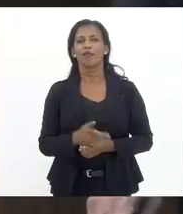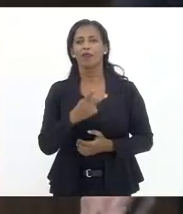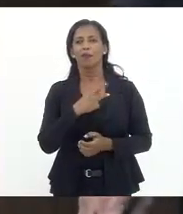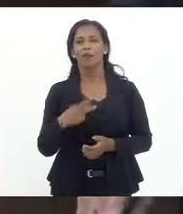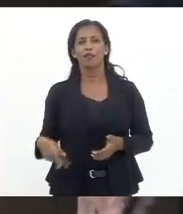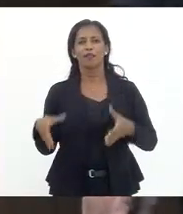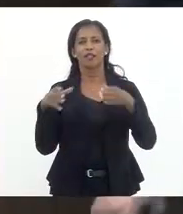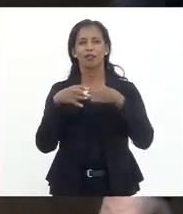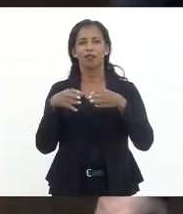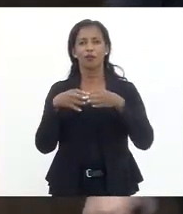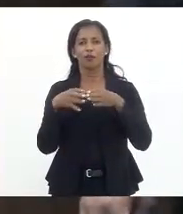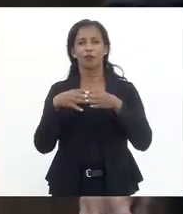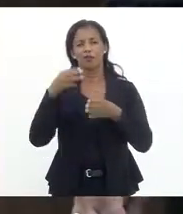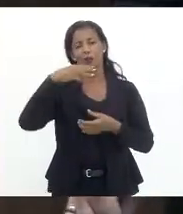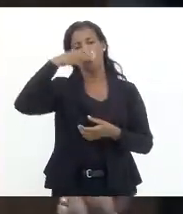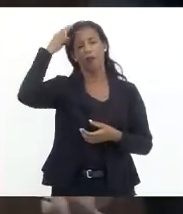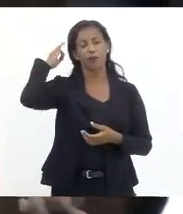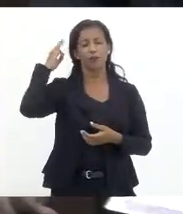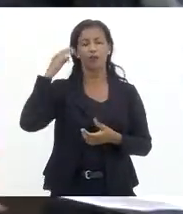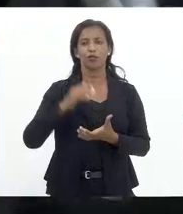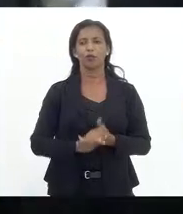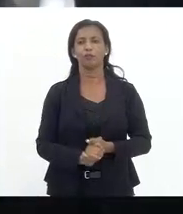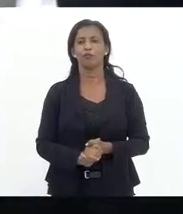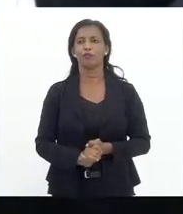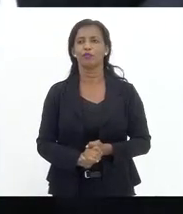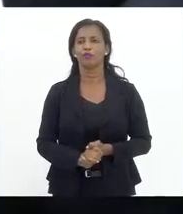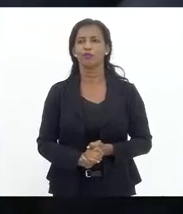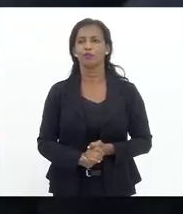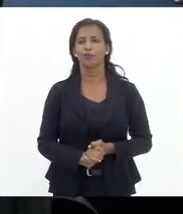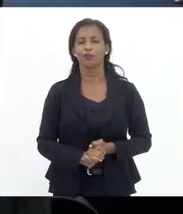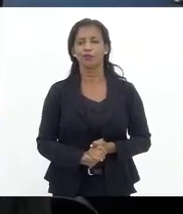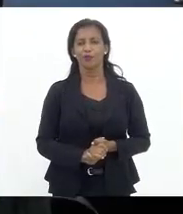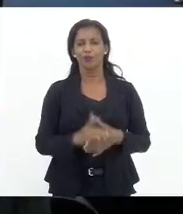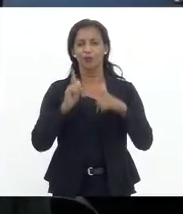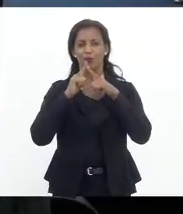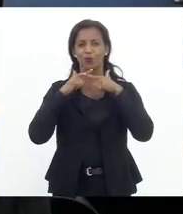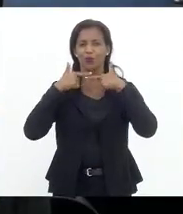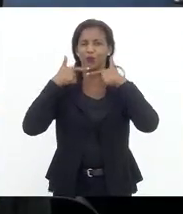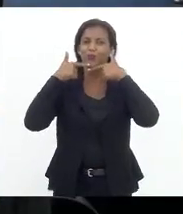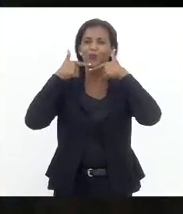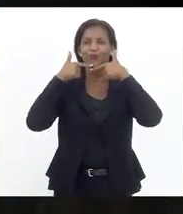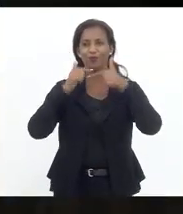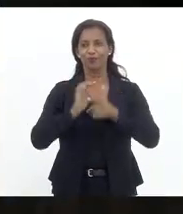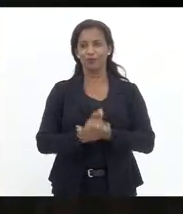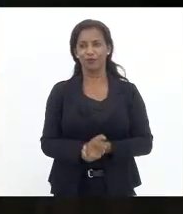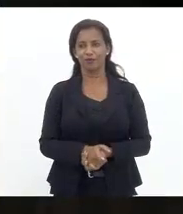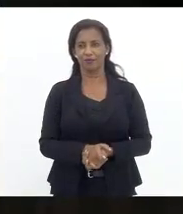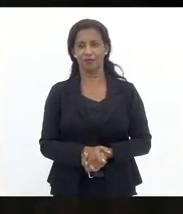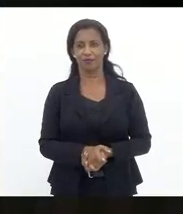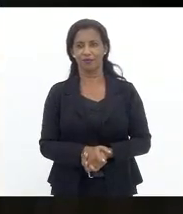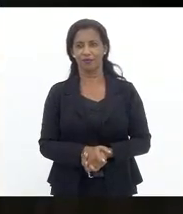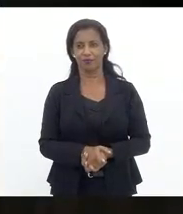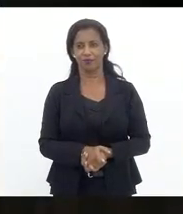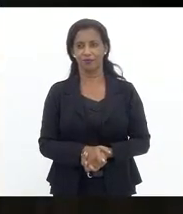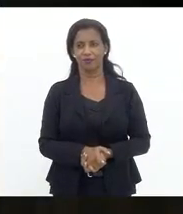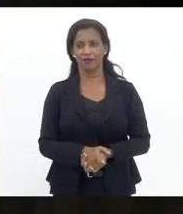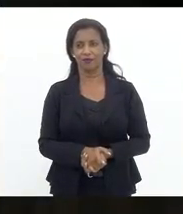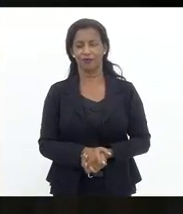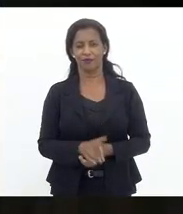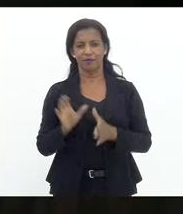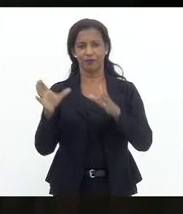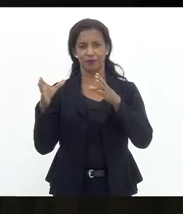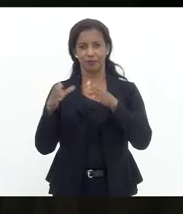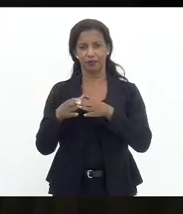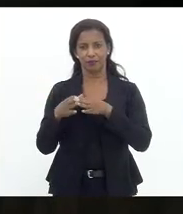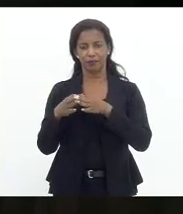da comissão, Márcio Pacheco. Olha o sorriso dele. Olha o sorriso. Pela Comissão